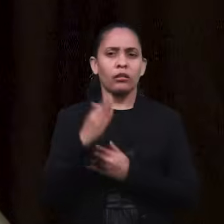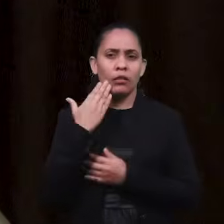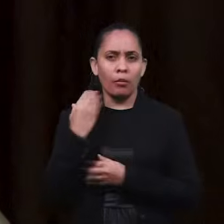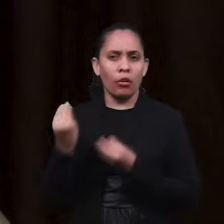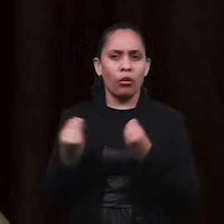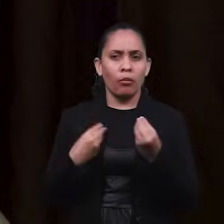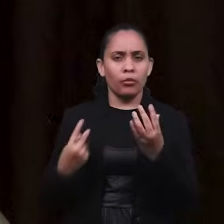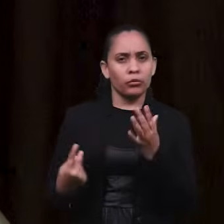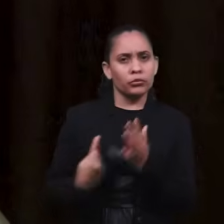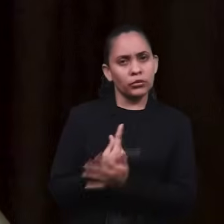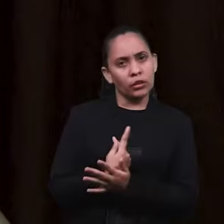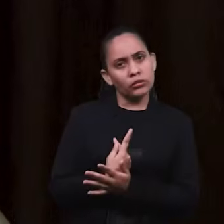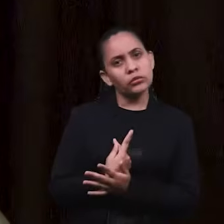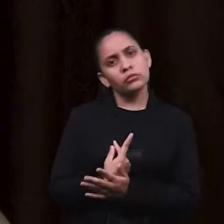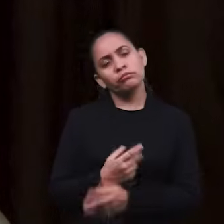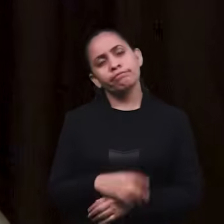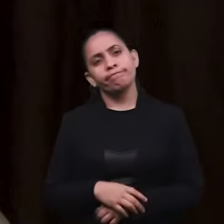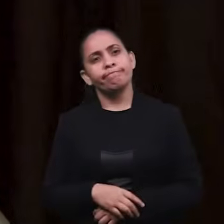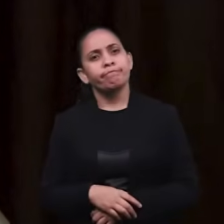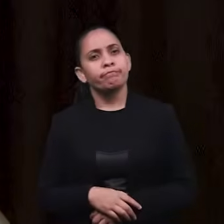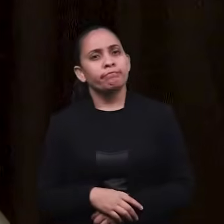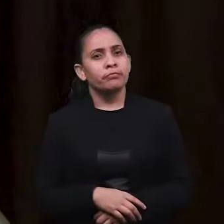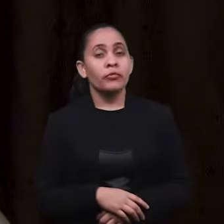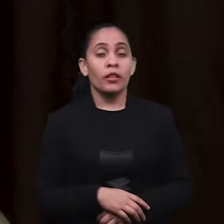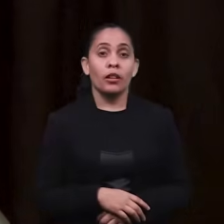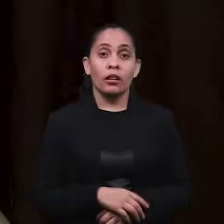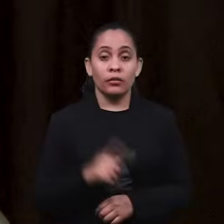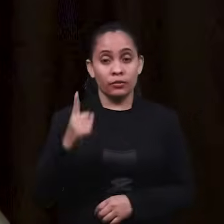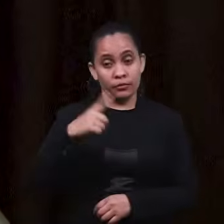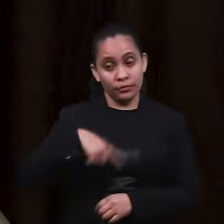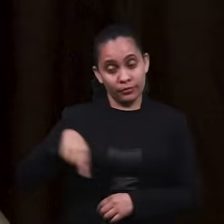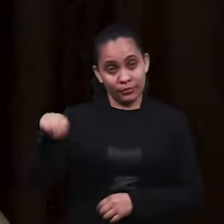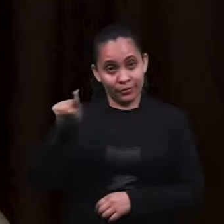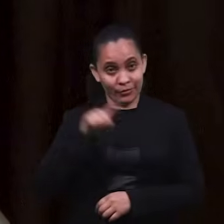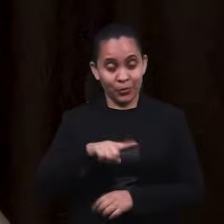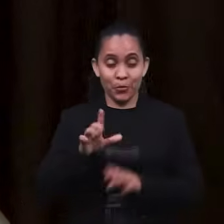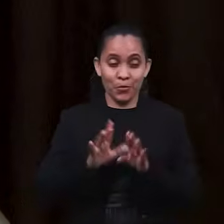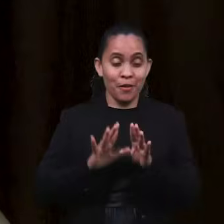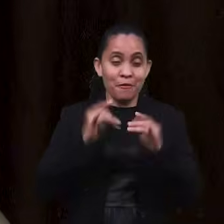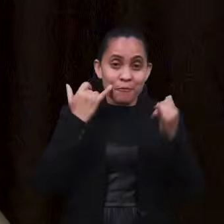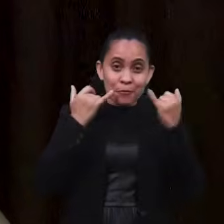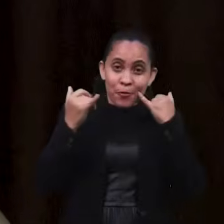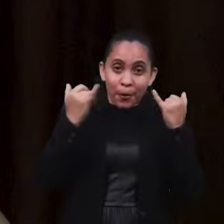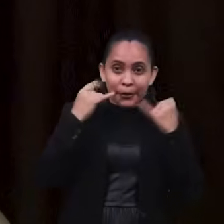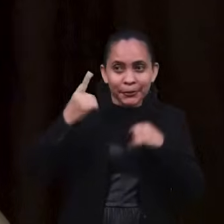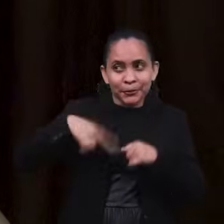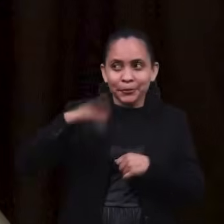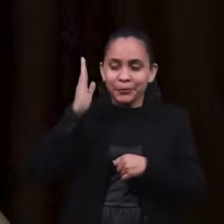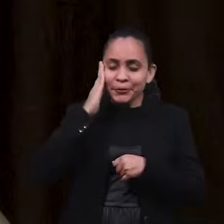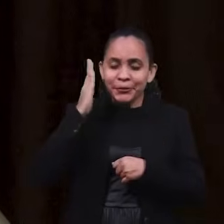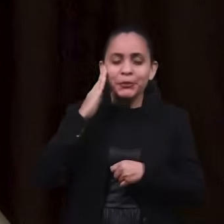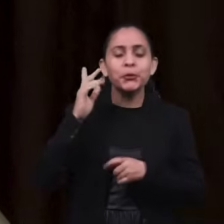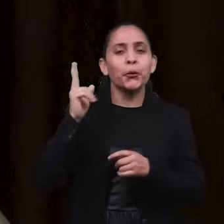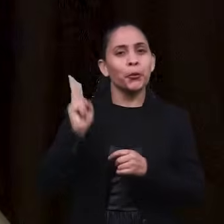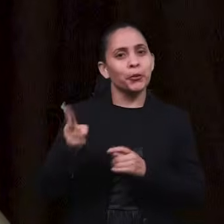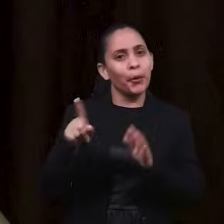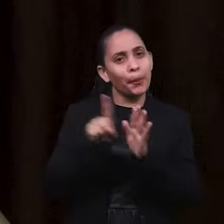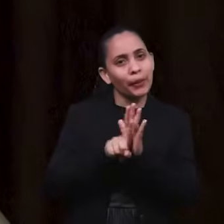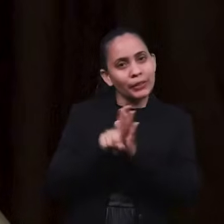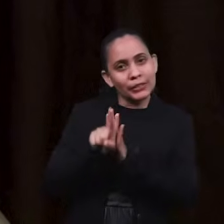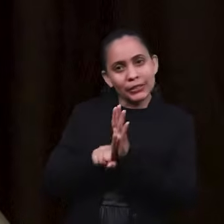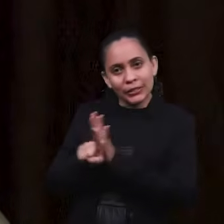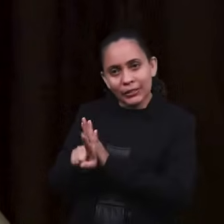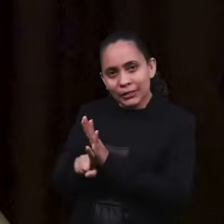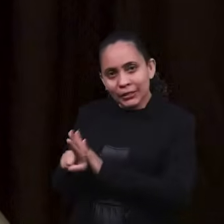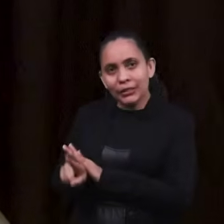que funciona. Então, eu acho que é só um leque, assim, que a gente abriu, que dá para a gente continuar, né,